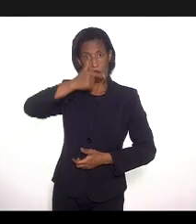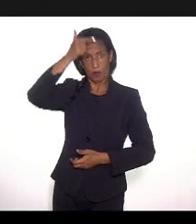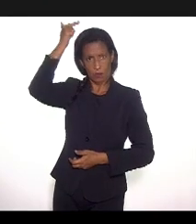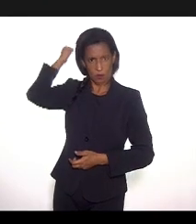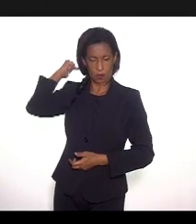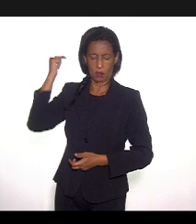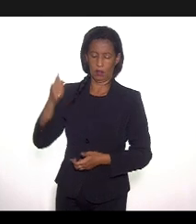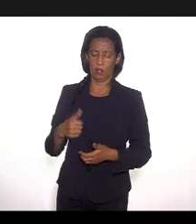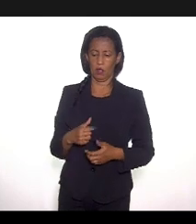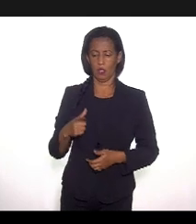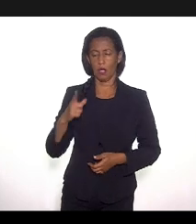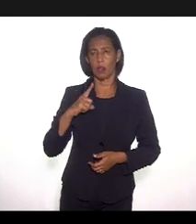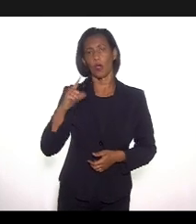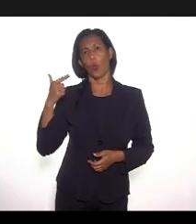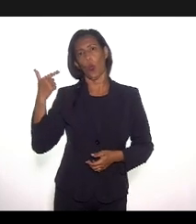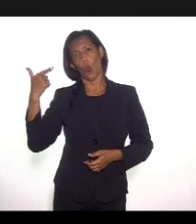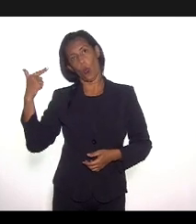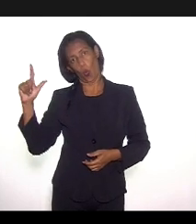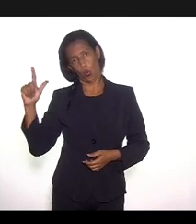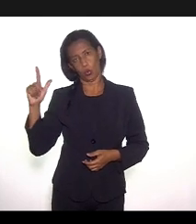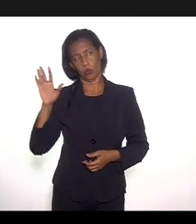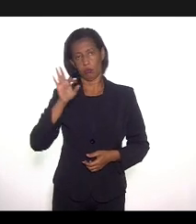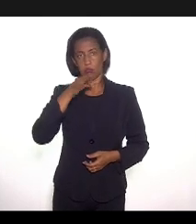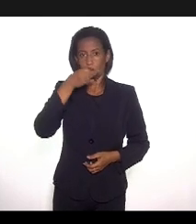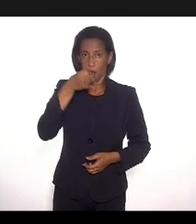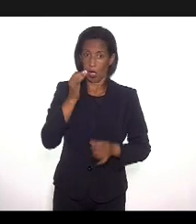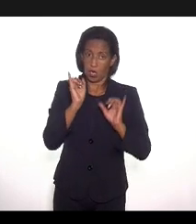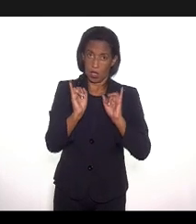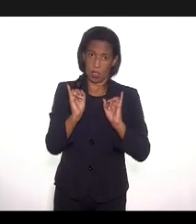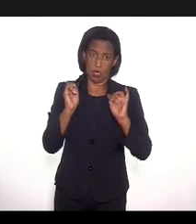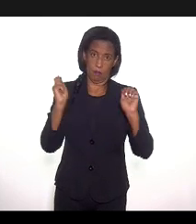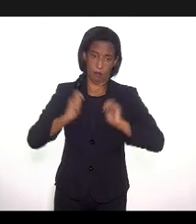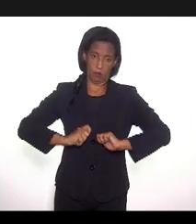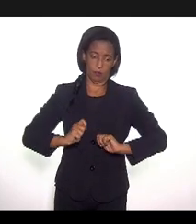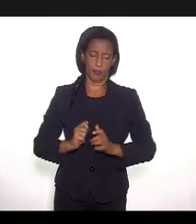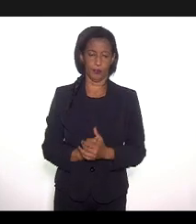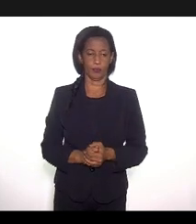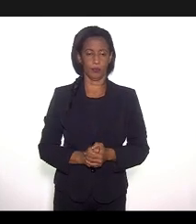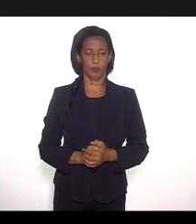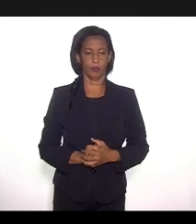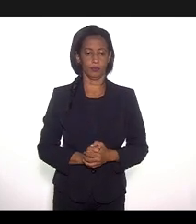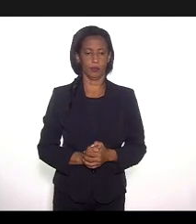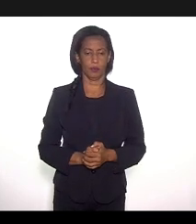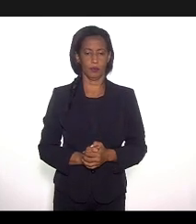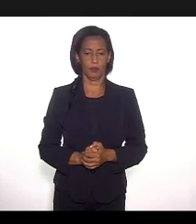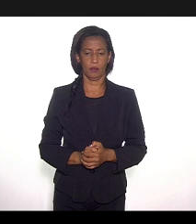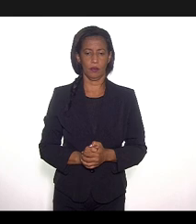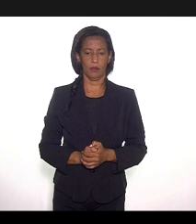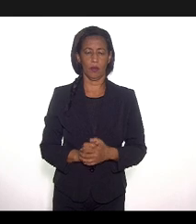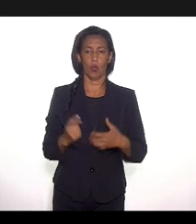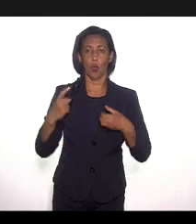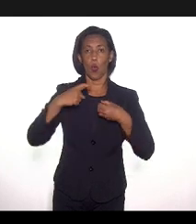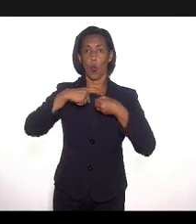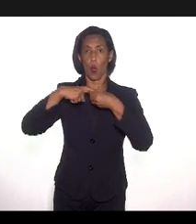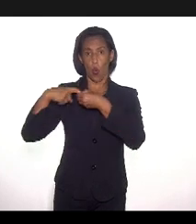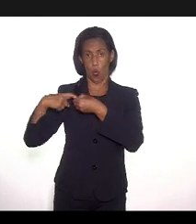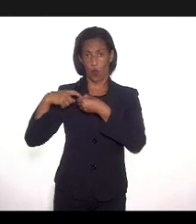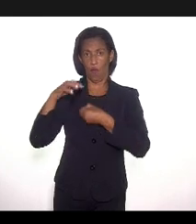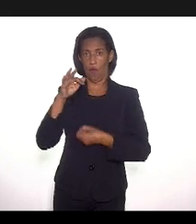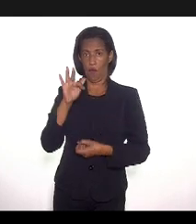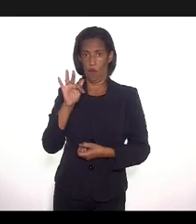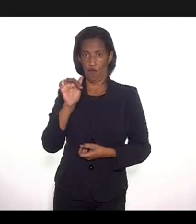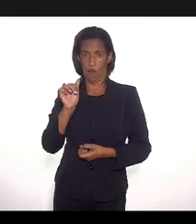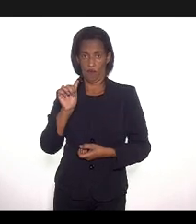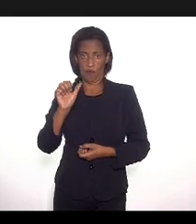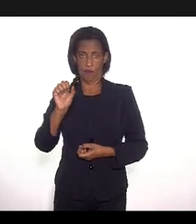uma outra hipótese, se fosse possível, né? O convênio Confaz, no meu